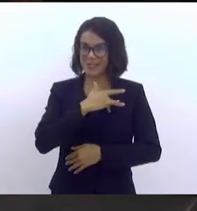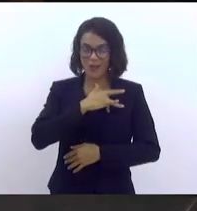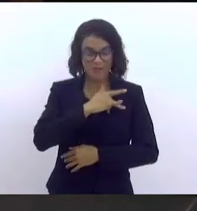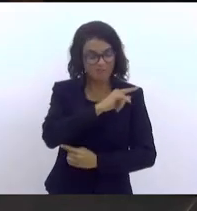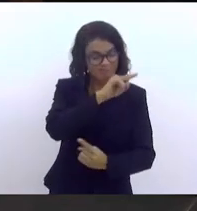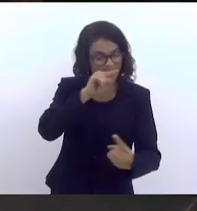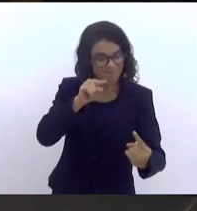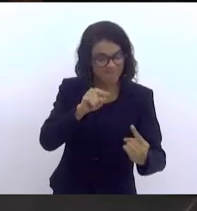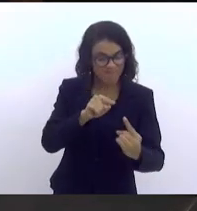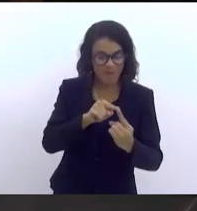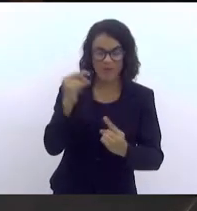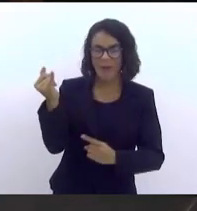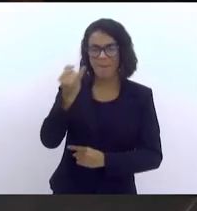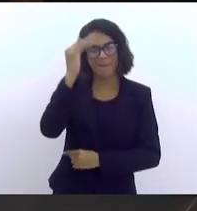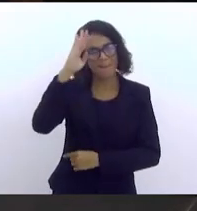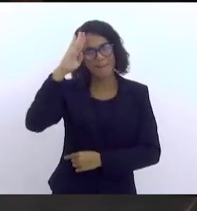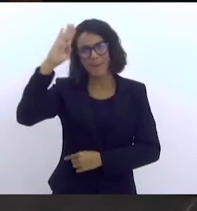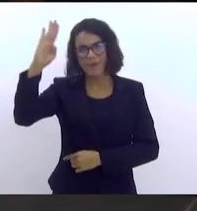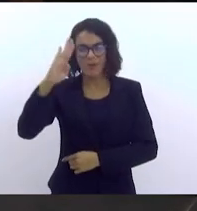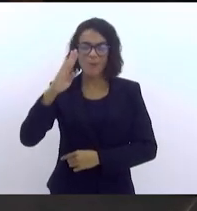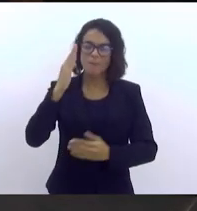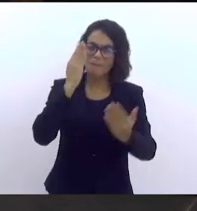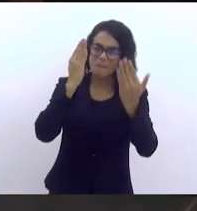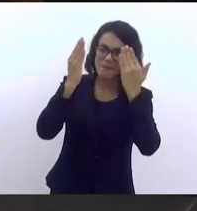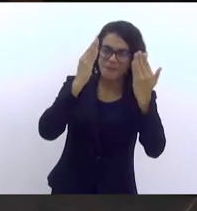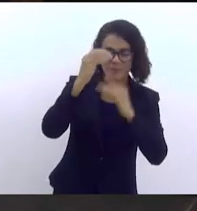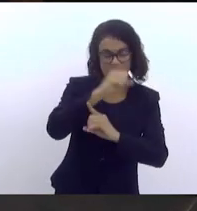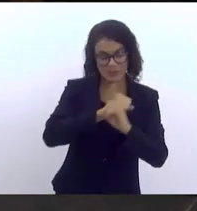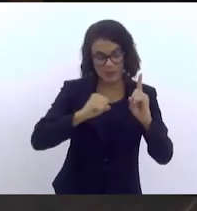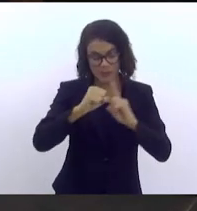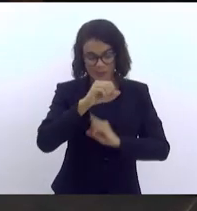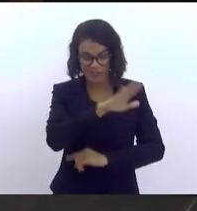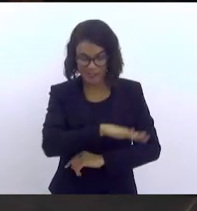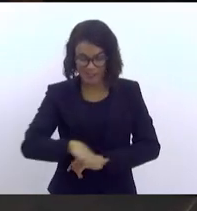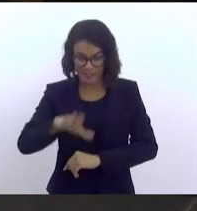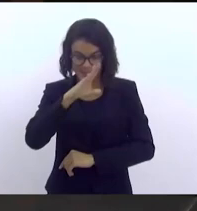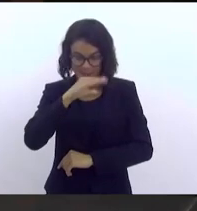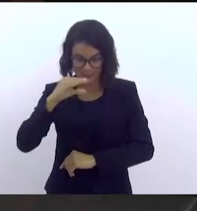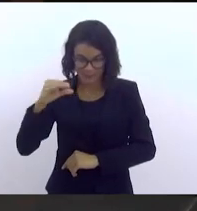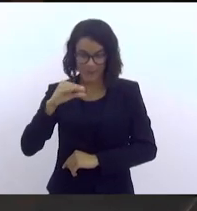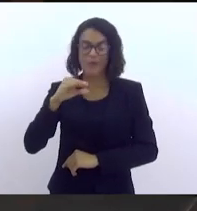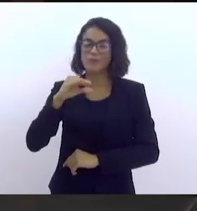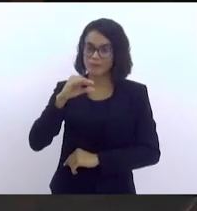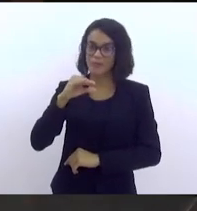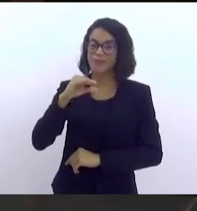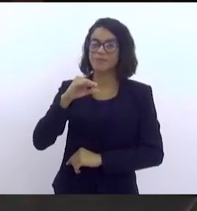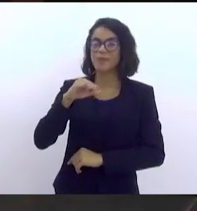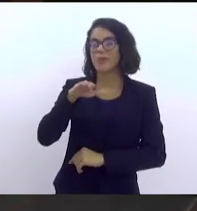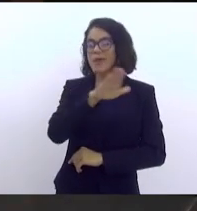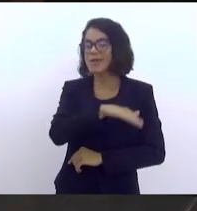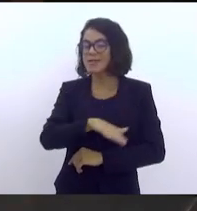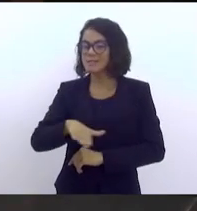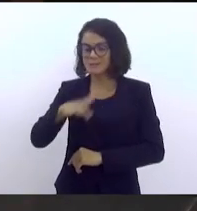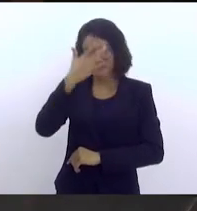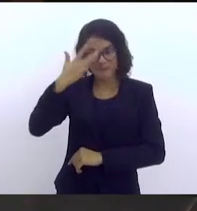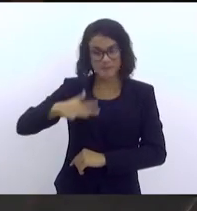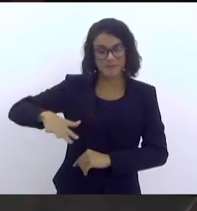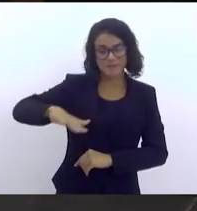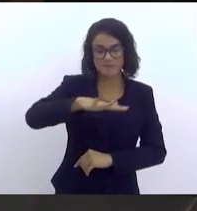fator preponderante na atenção psicossocial de crianças e adolescentes visto que essa clientela apresenta